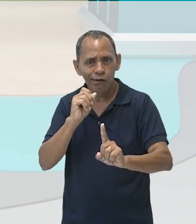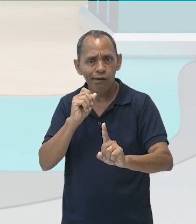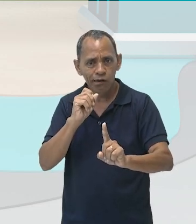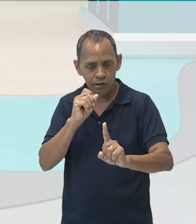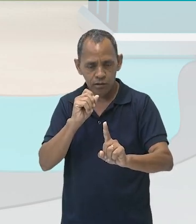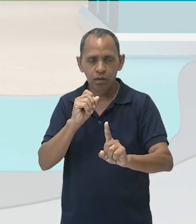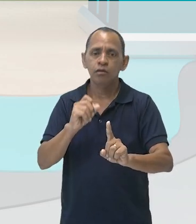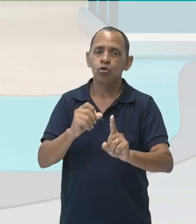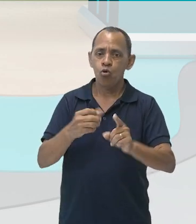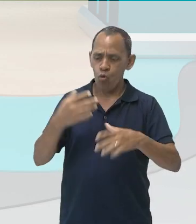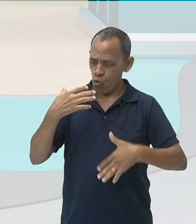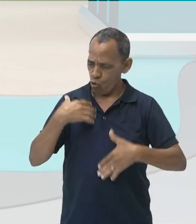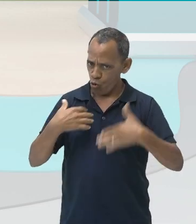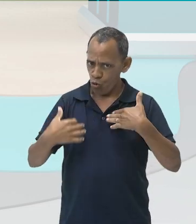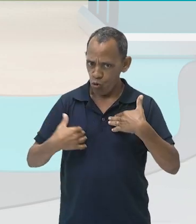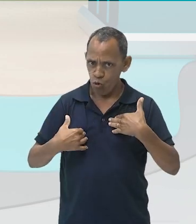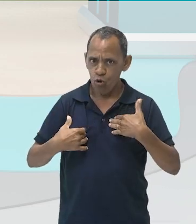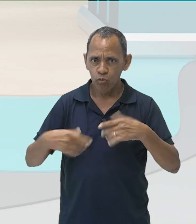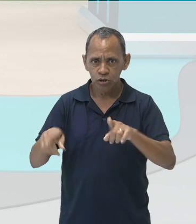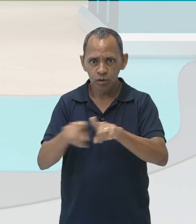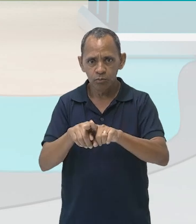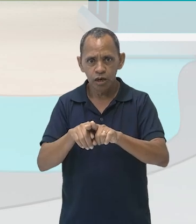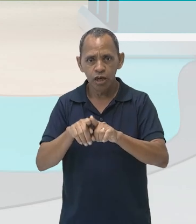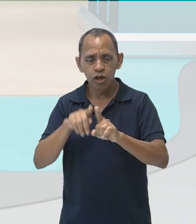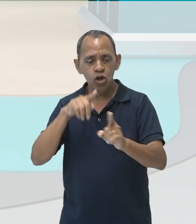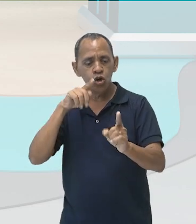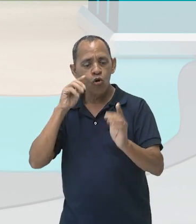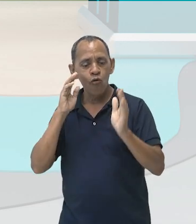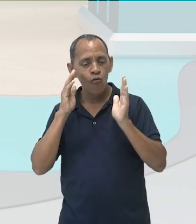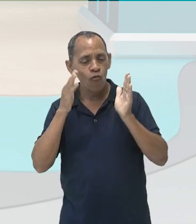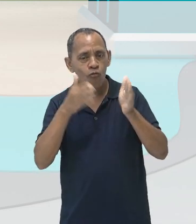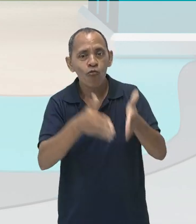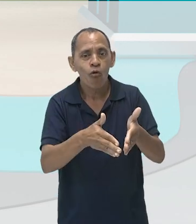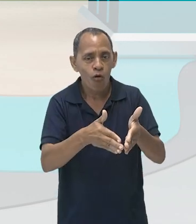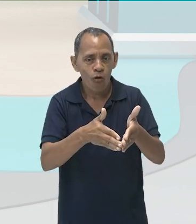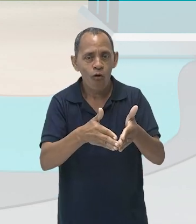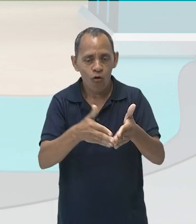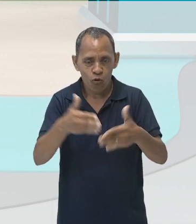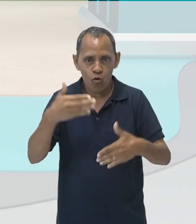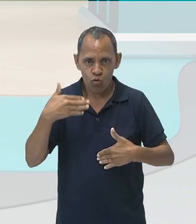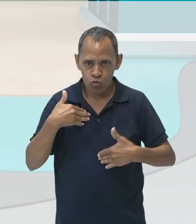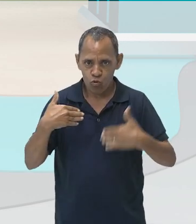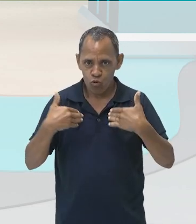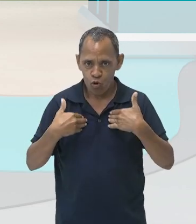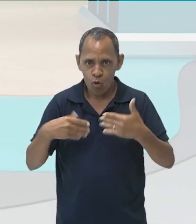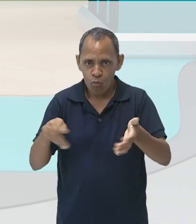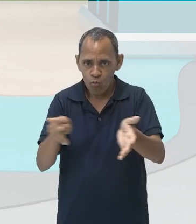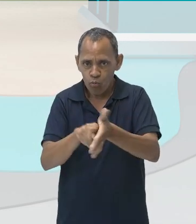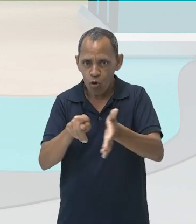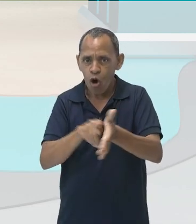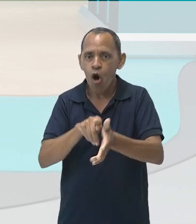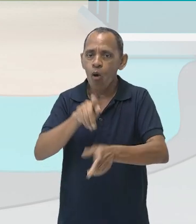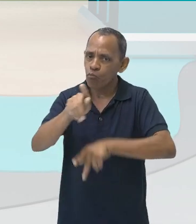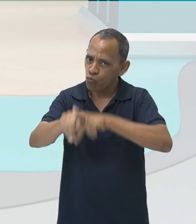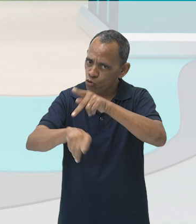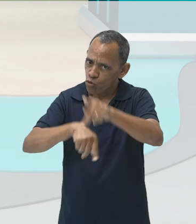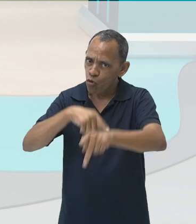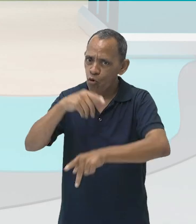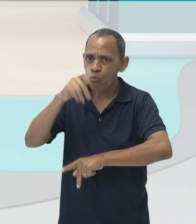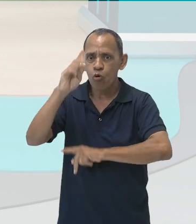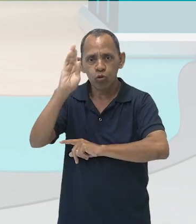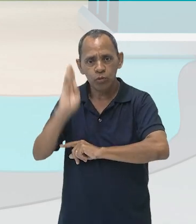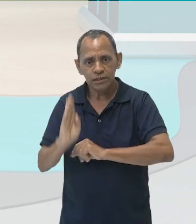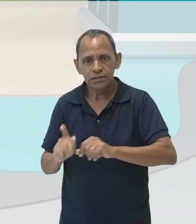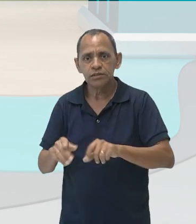essa ginástica ela vinha mais para essa questão de atender a estética corporal, que era o que a população brasileira gostava ali na